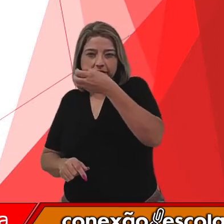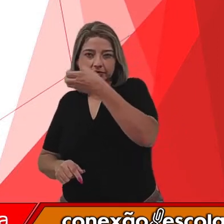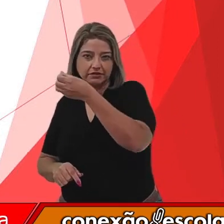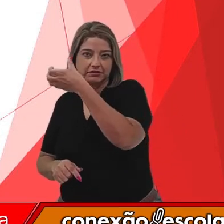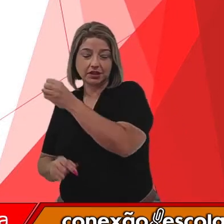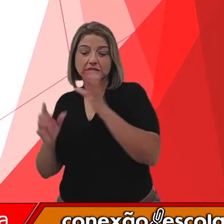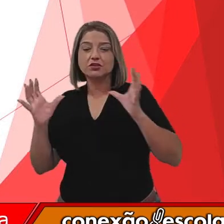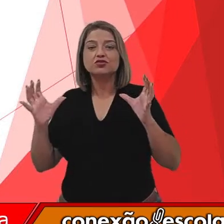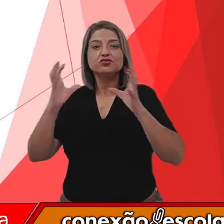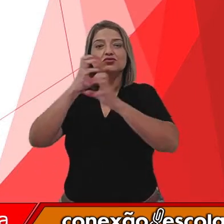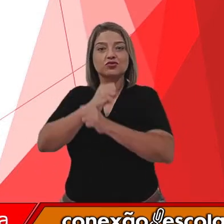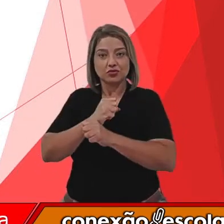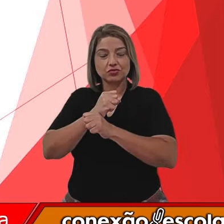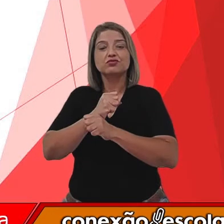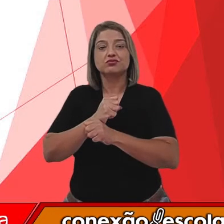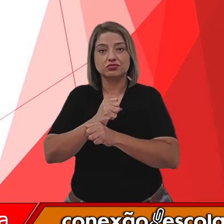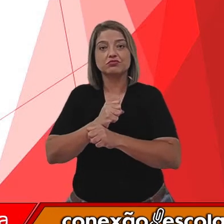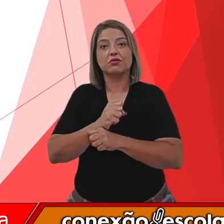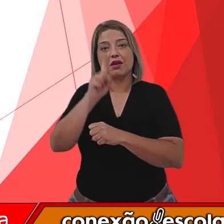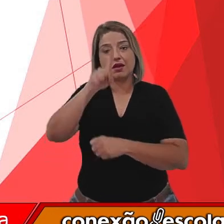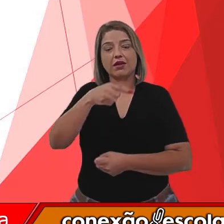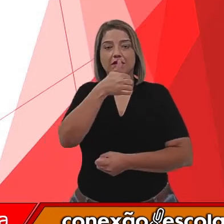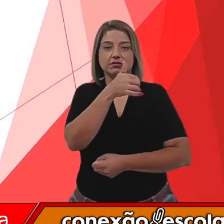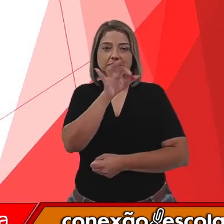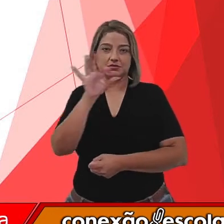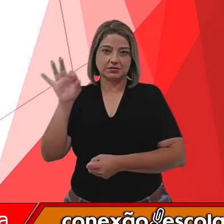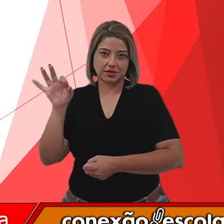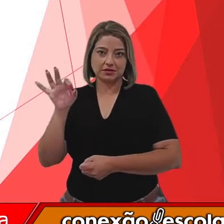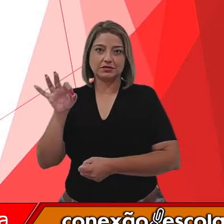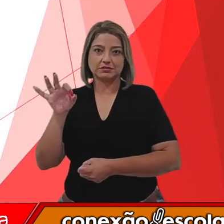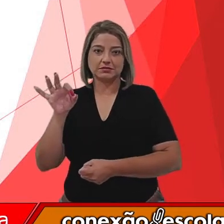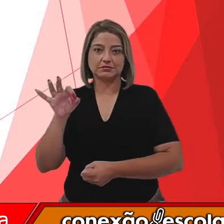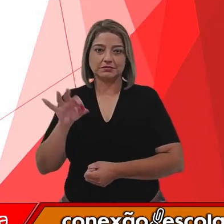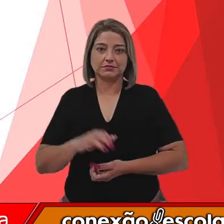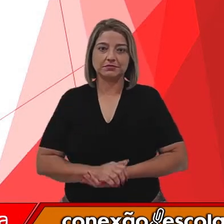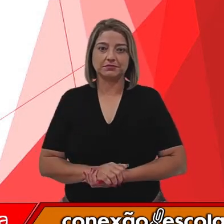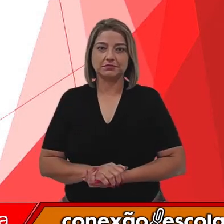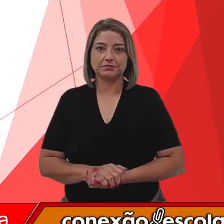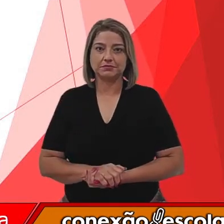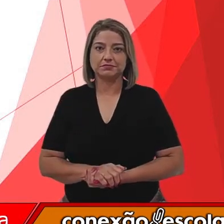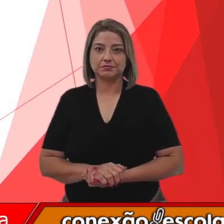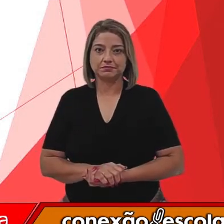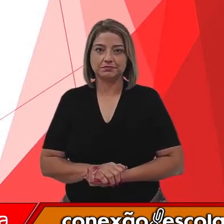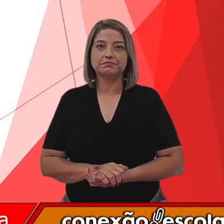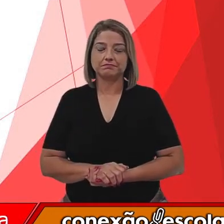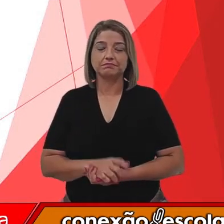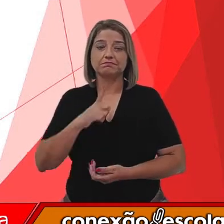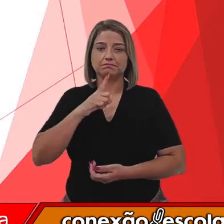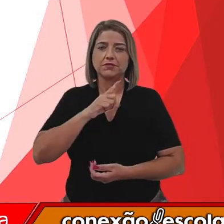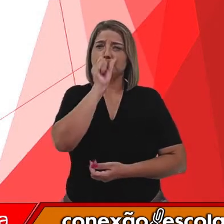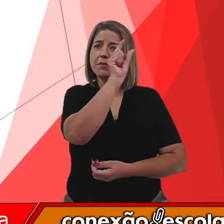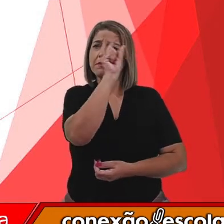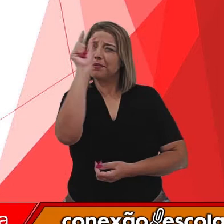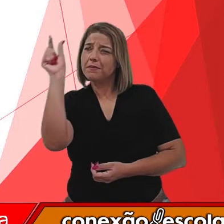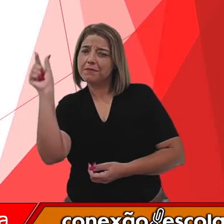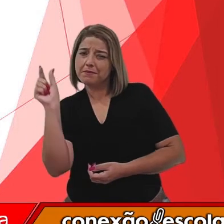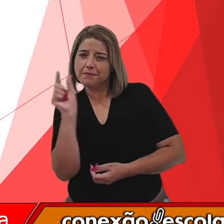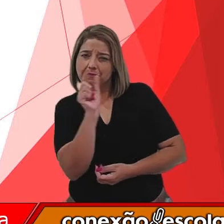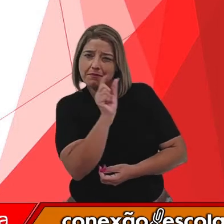10 barrinhas de 10. Ou seja, toda essa placa foi dividida em 100